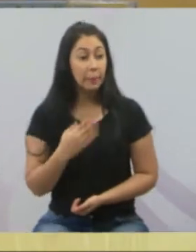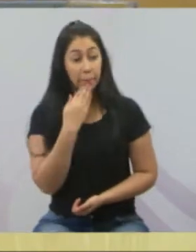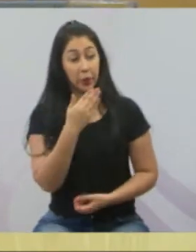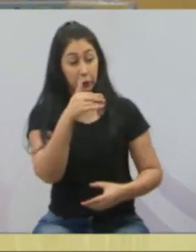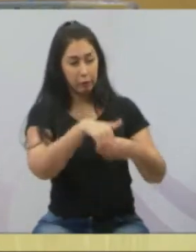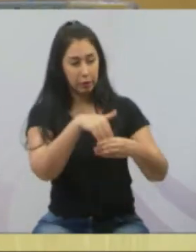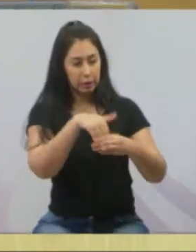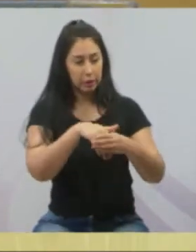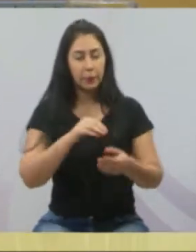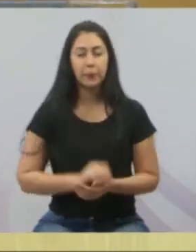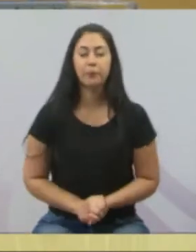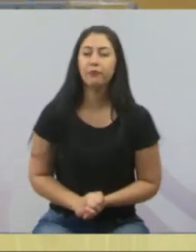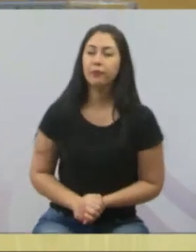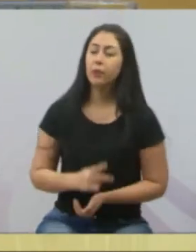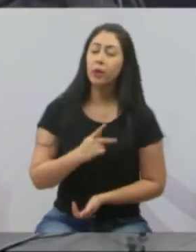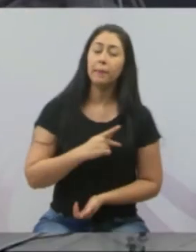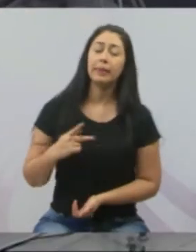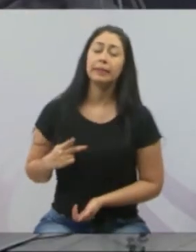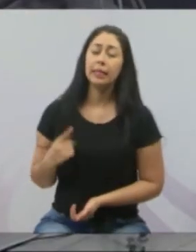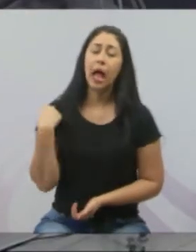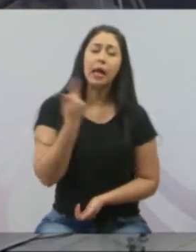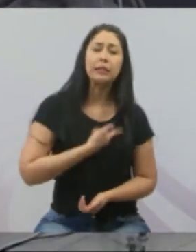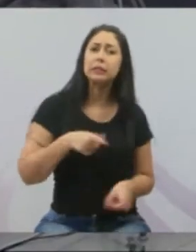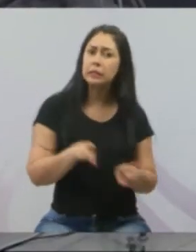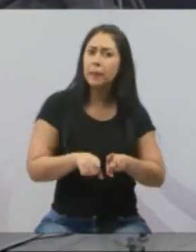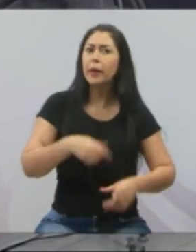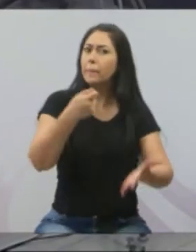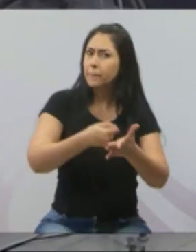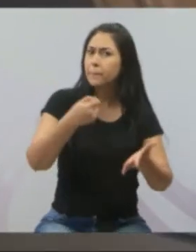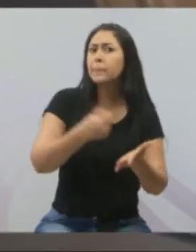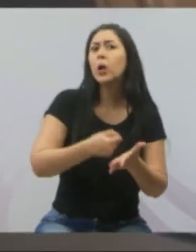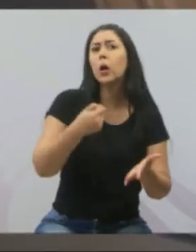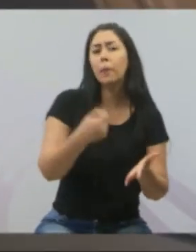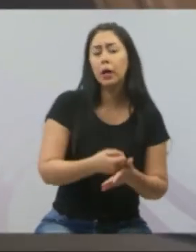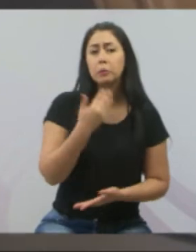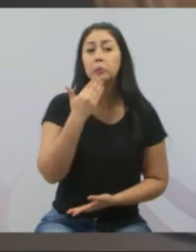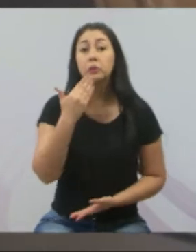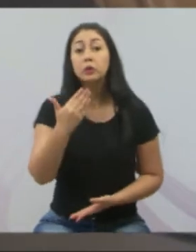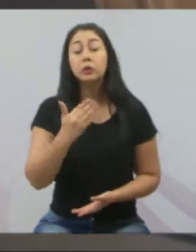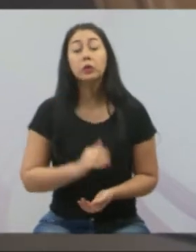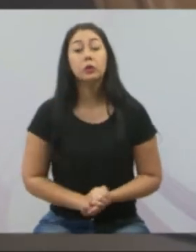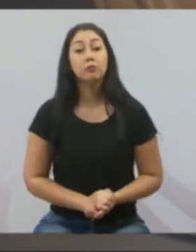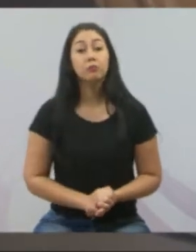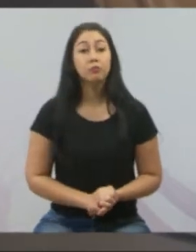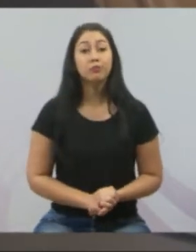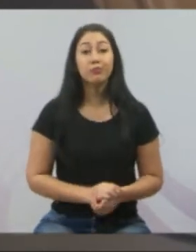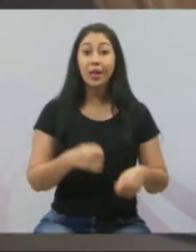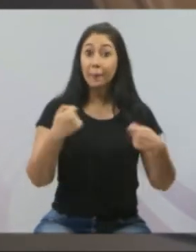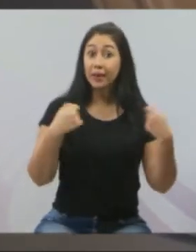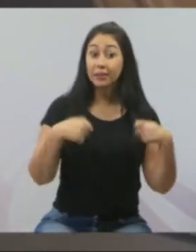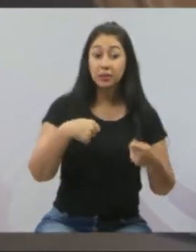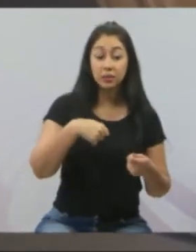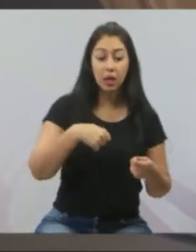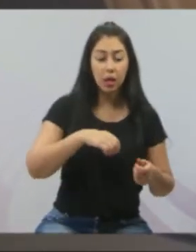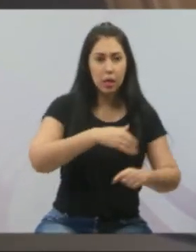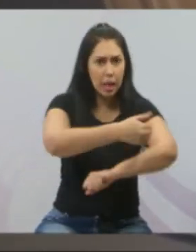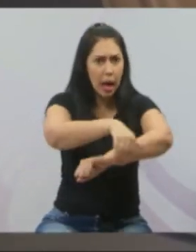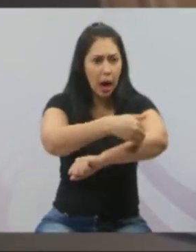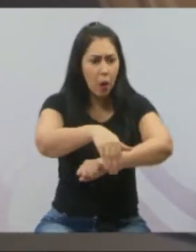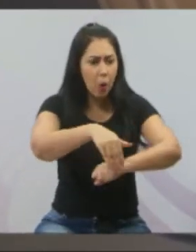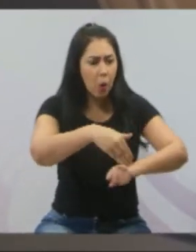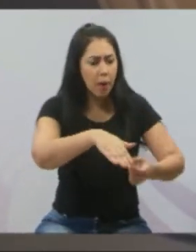no bairro Chácaras Reunidas e Igarapés, em Jacareí. Assim sendo, muito respeitosamente, recorremos à compreensão e aos prédios da EDP e, antecipando agradecimento pela